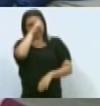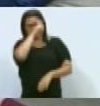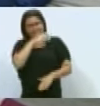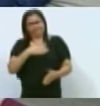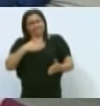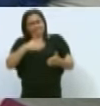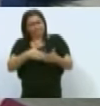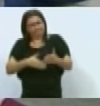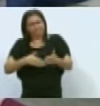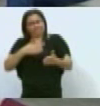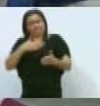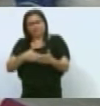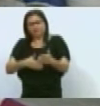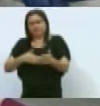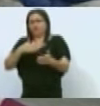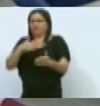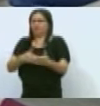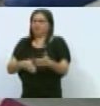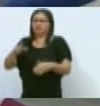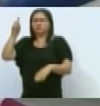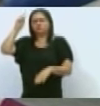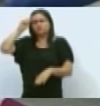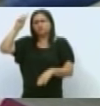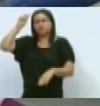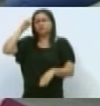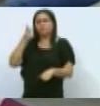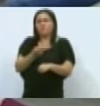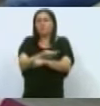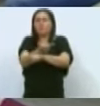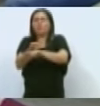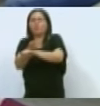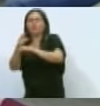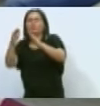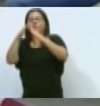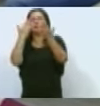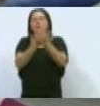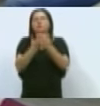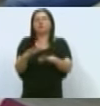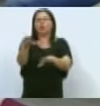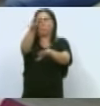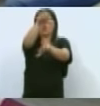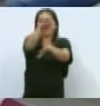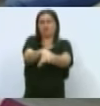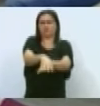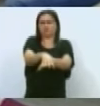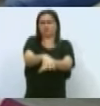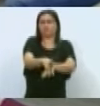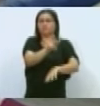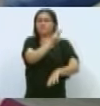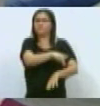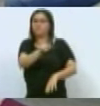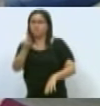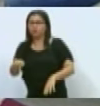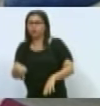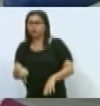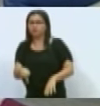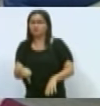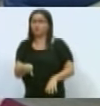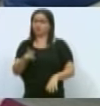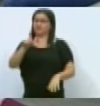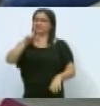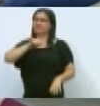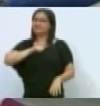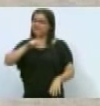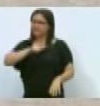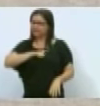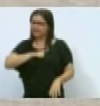né, Isabel? Vamos deixar bem claro aqui que é a inclusão. Que é a inclusão de profissionais preparados, tá? Uhum. Hoje nós temos